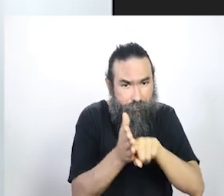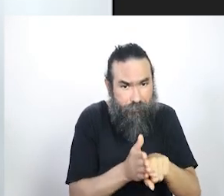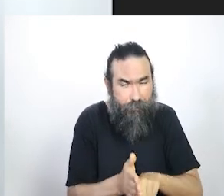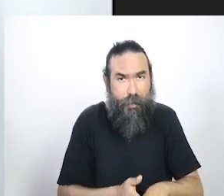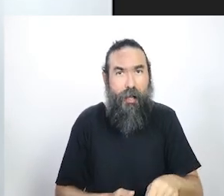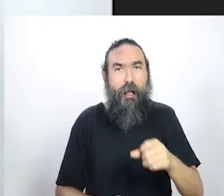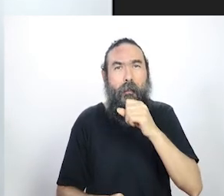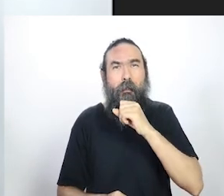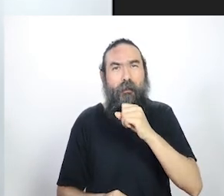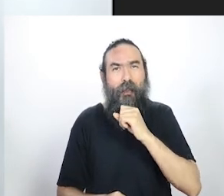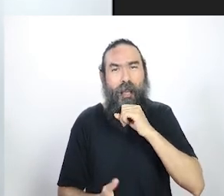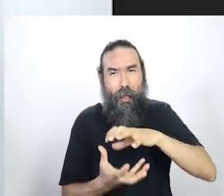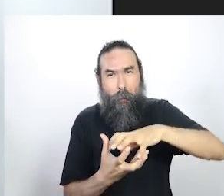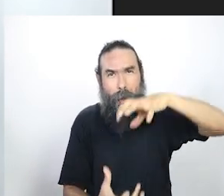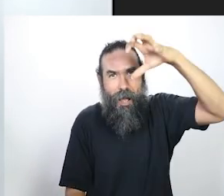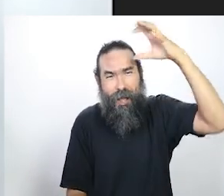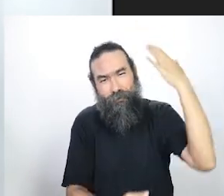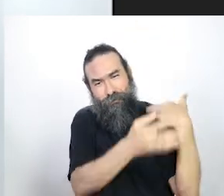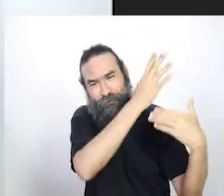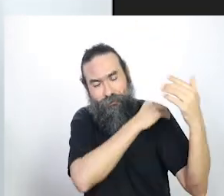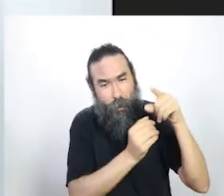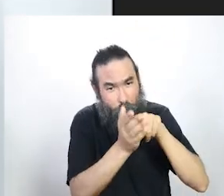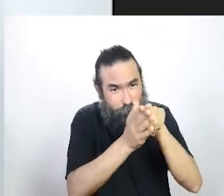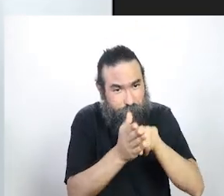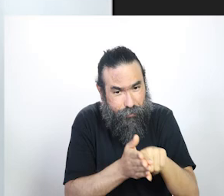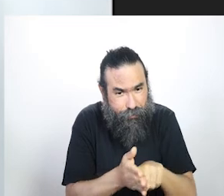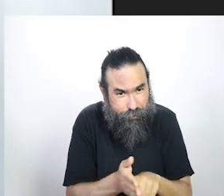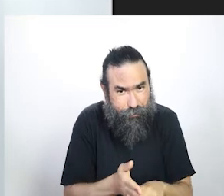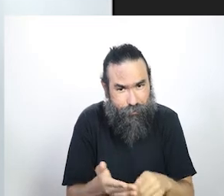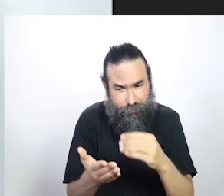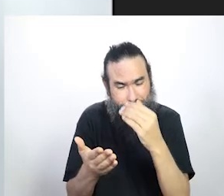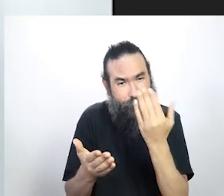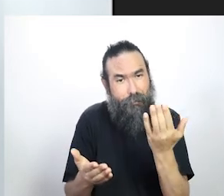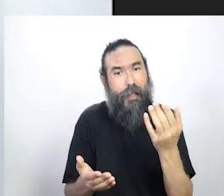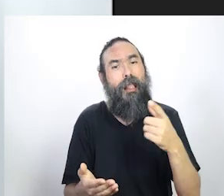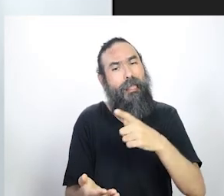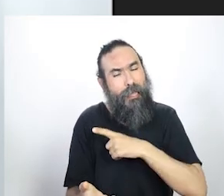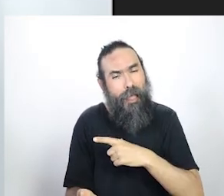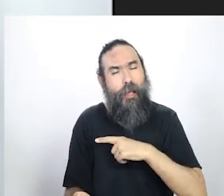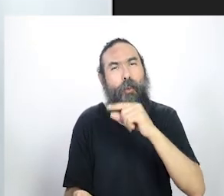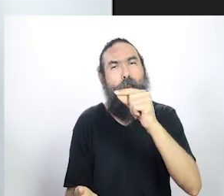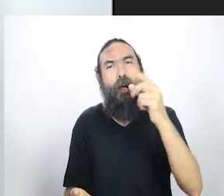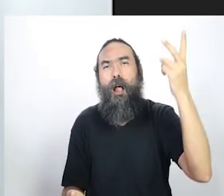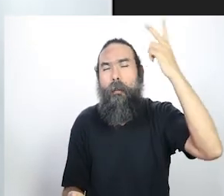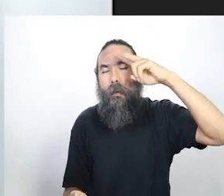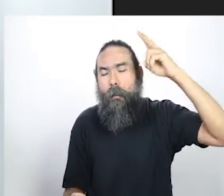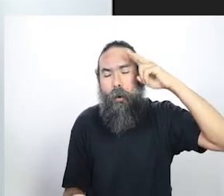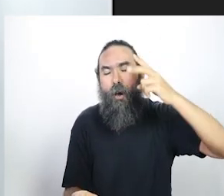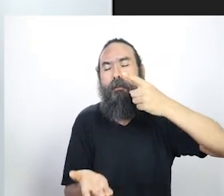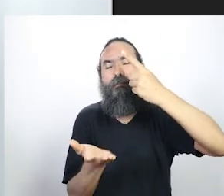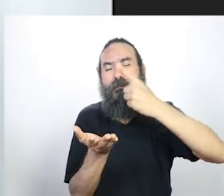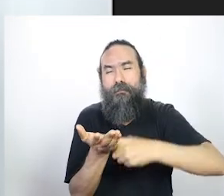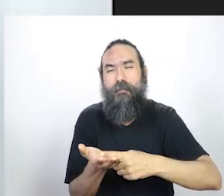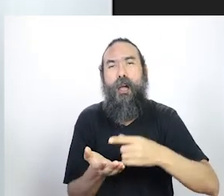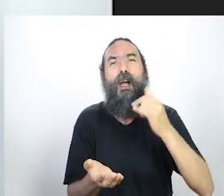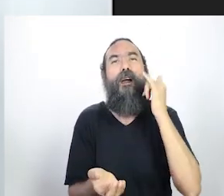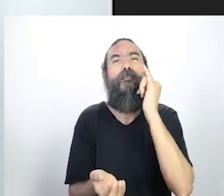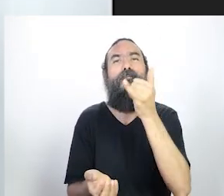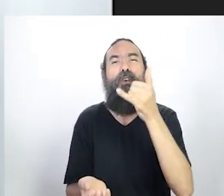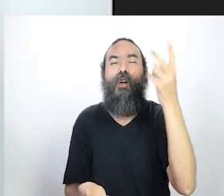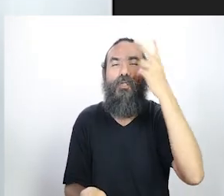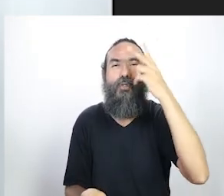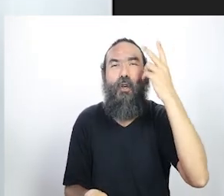velhos, que ainda estão vivos, todos têm uma memória, todos têm informações para contar que